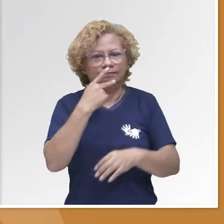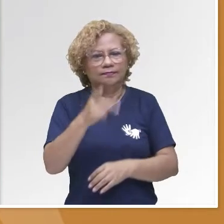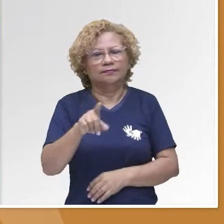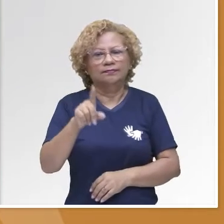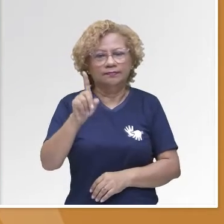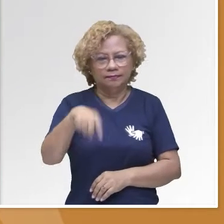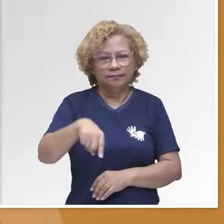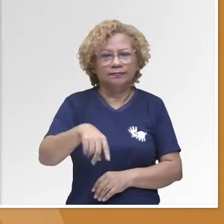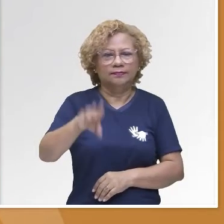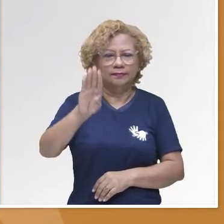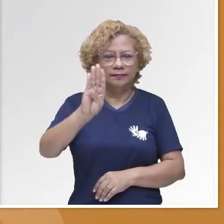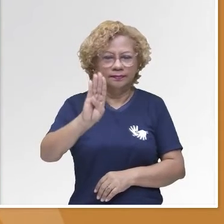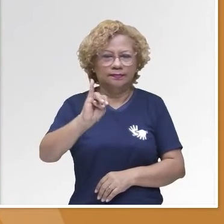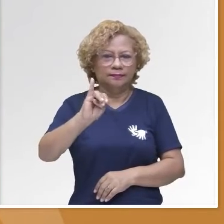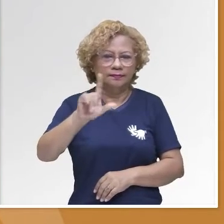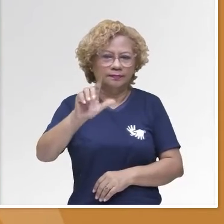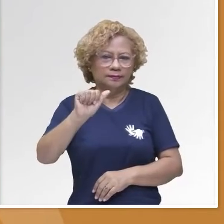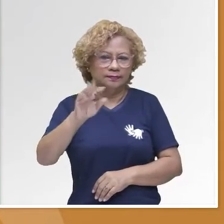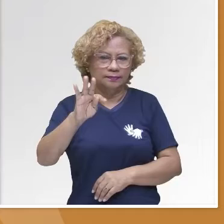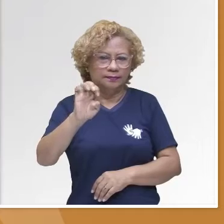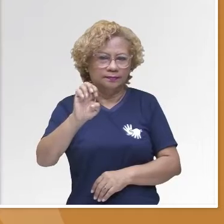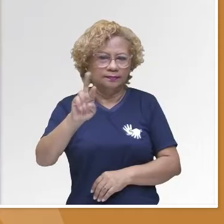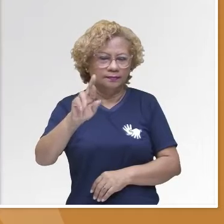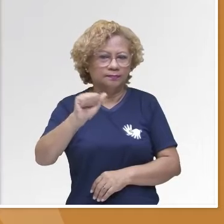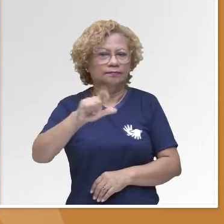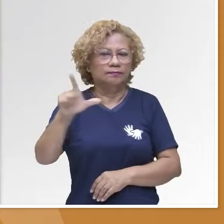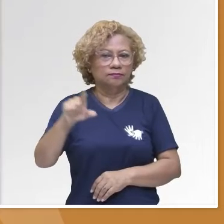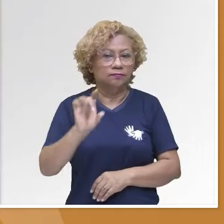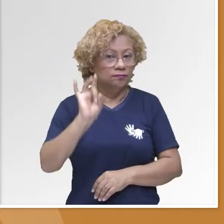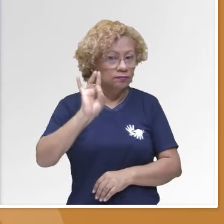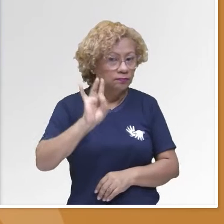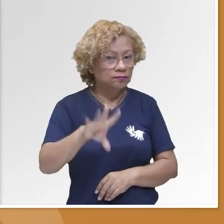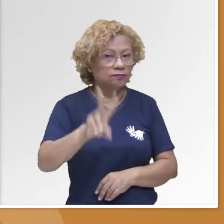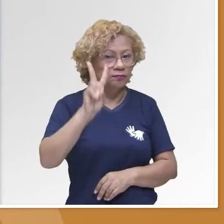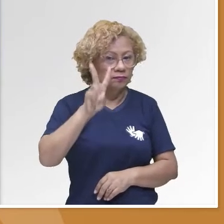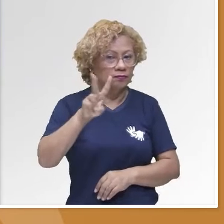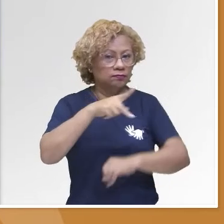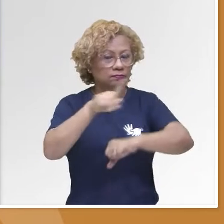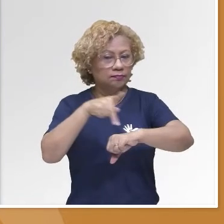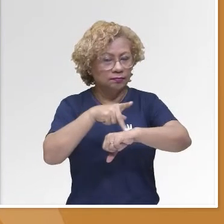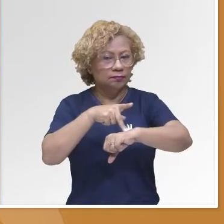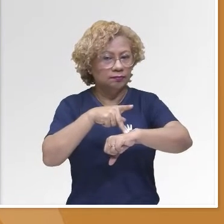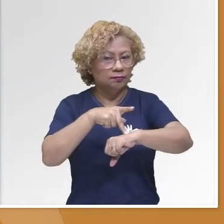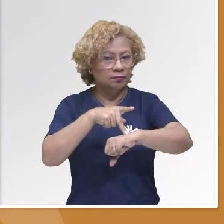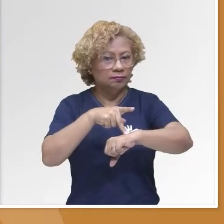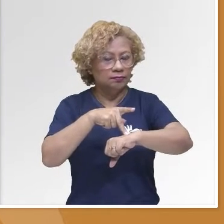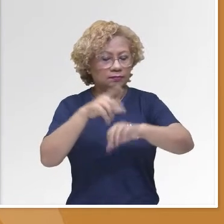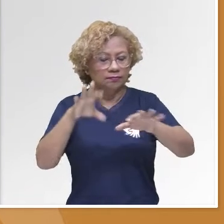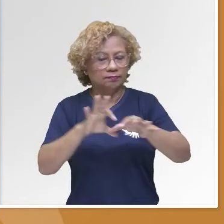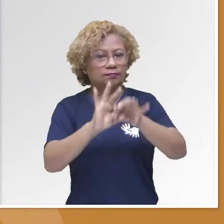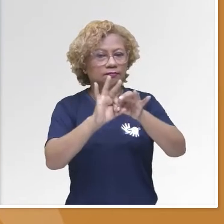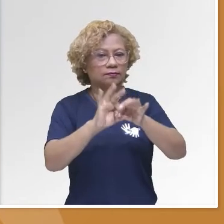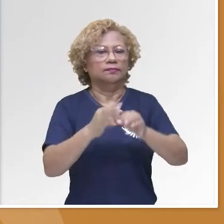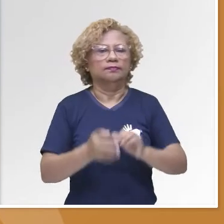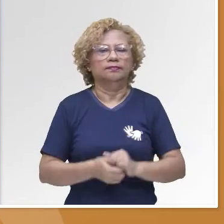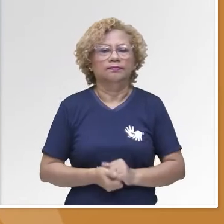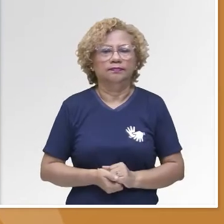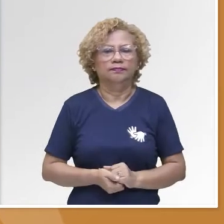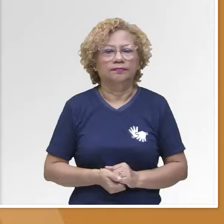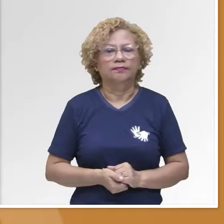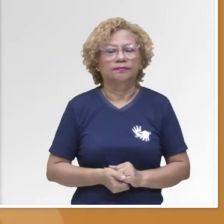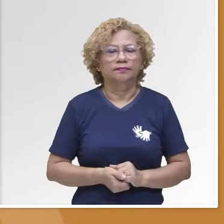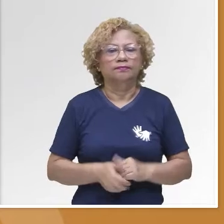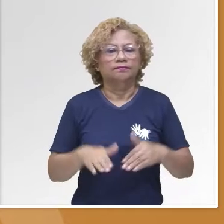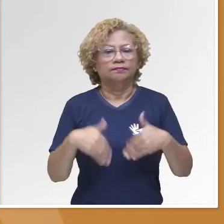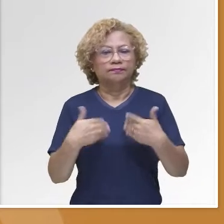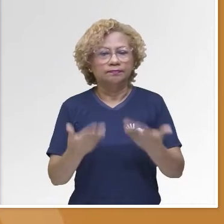bilateral, tá? Somente 2 países entrando em acordo. Porém, com o desenvolvimento dos países, com o processo de globalização,